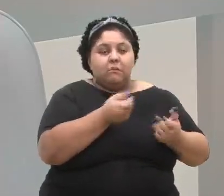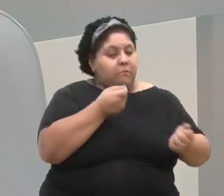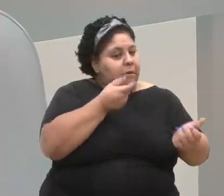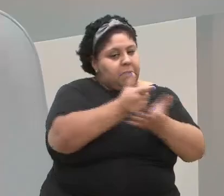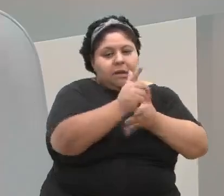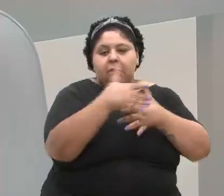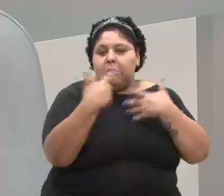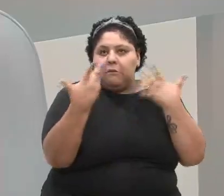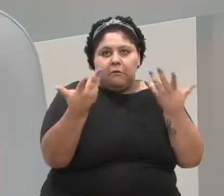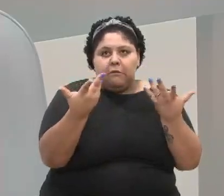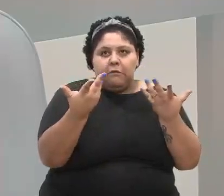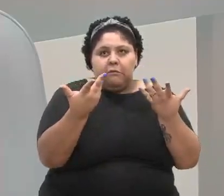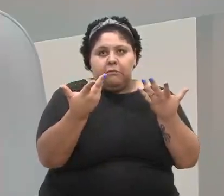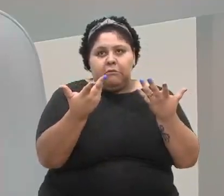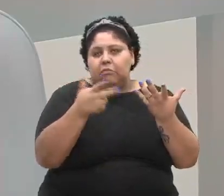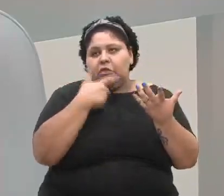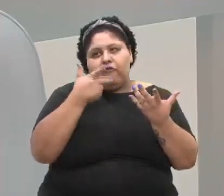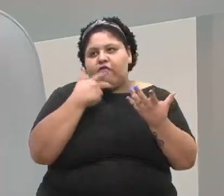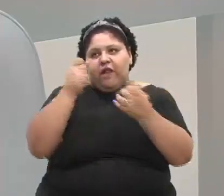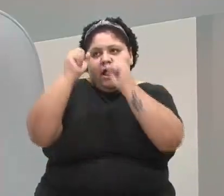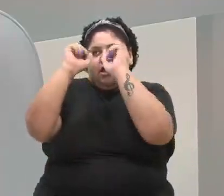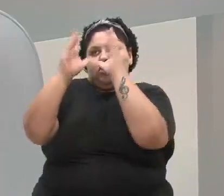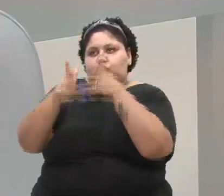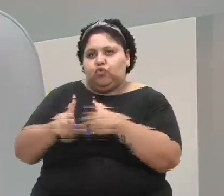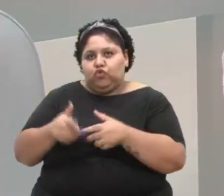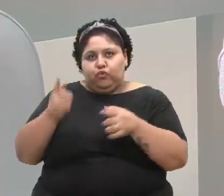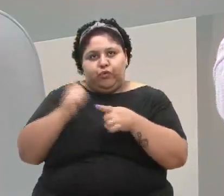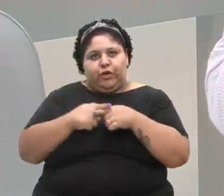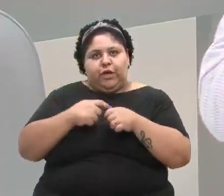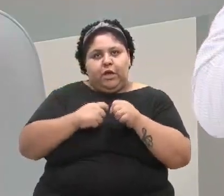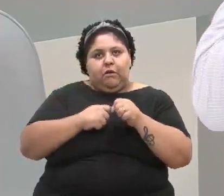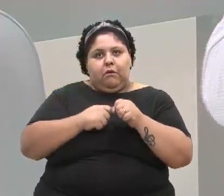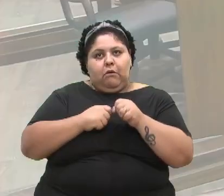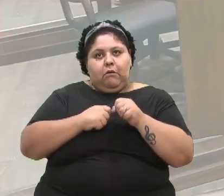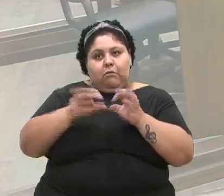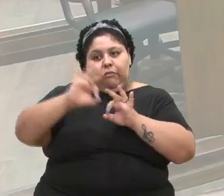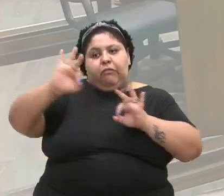enfim, não vou nem questionar, porque senão o assunto fica grande. Só a favor.